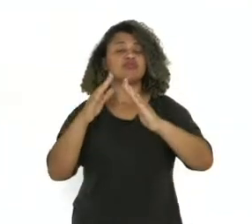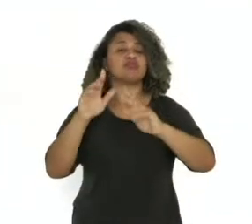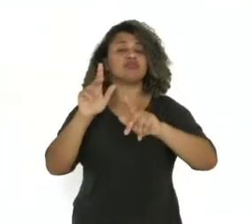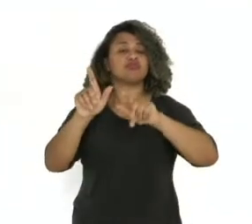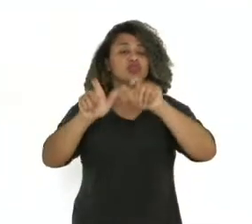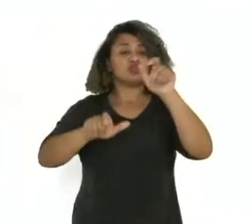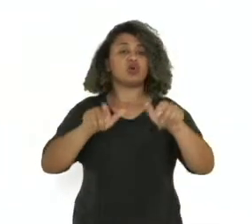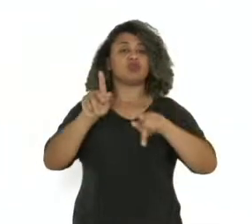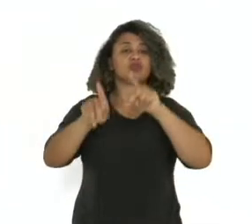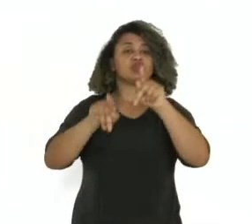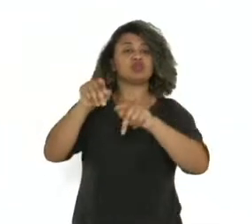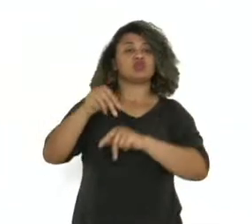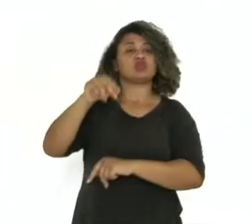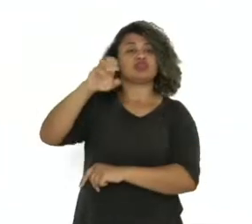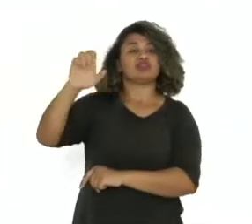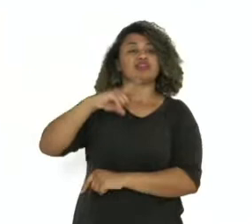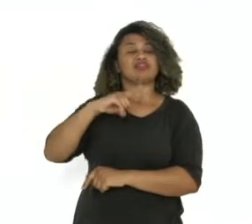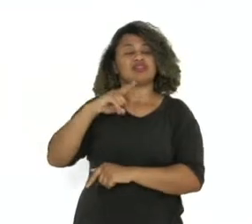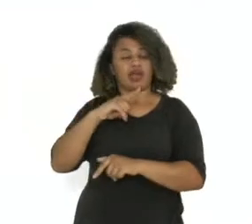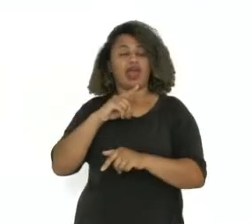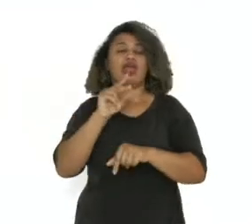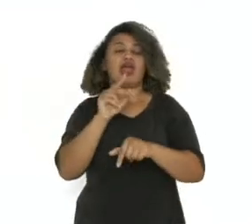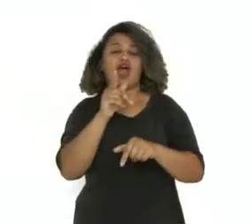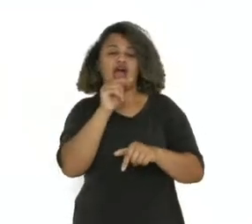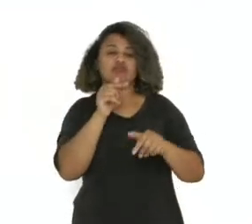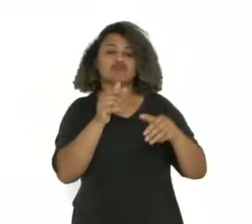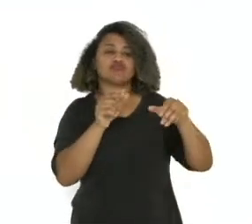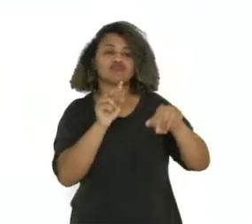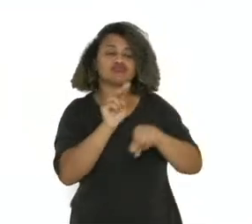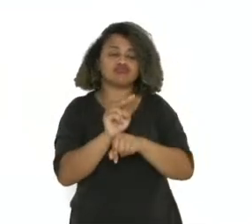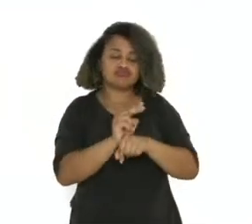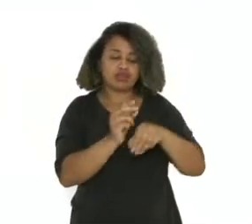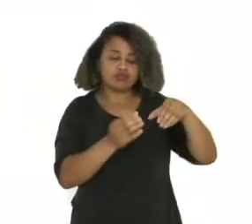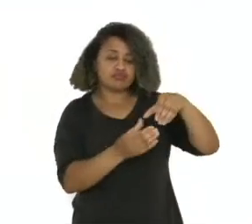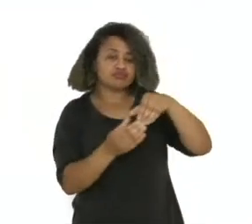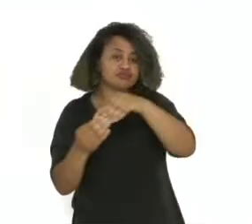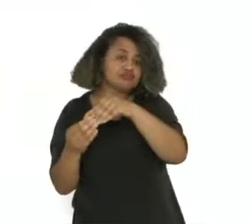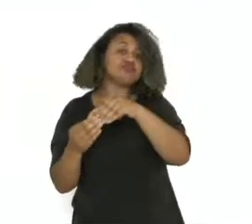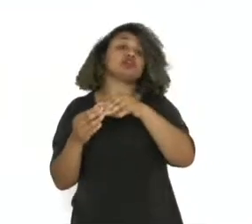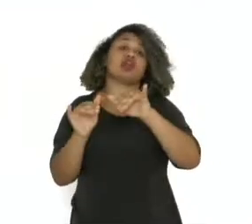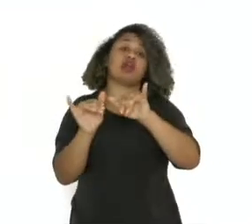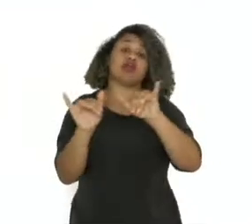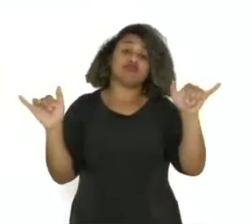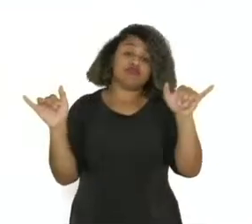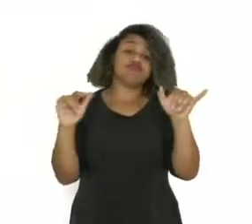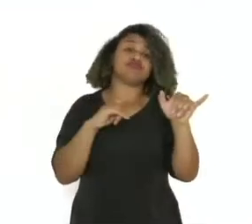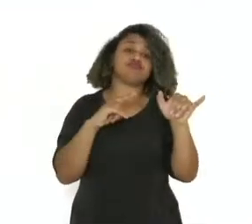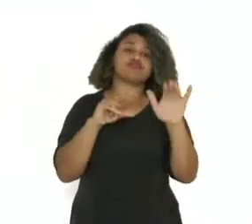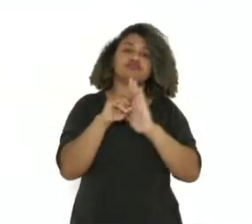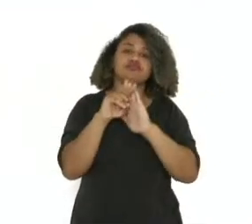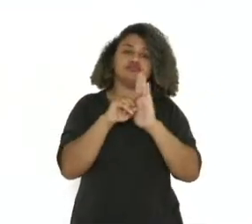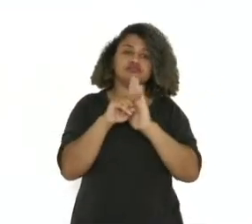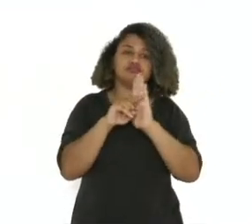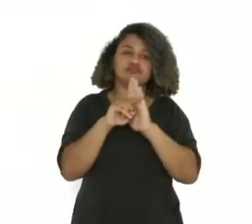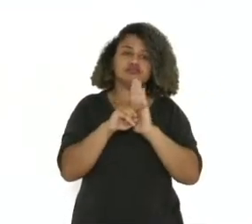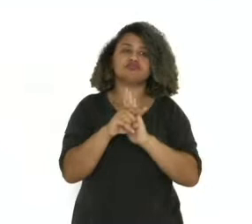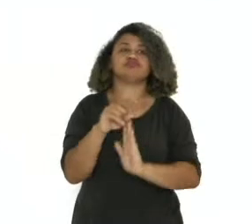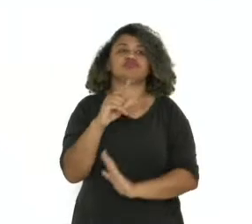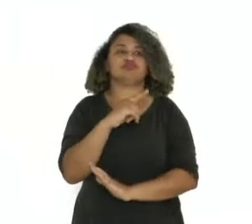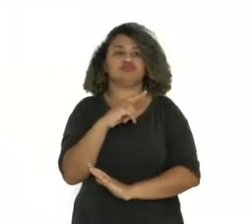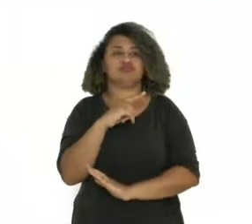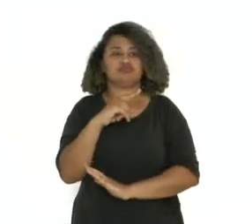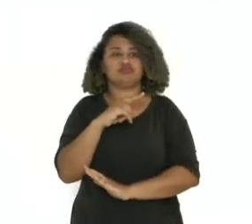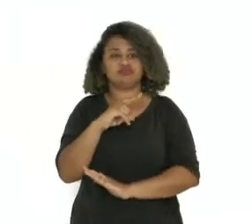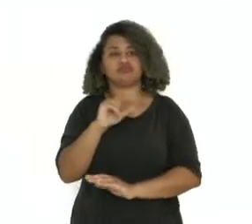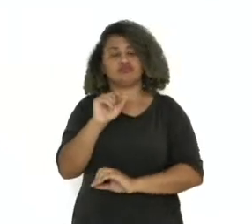possuem esgoto tratado. A Alerta, o Trata Brasil, então, é um estudo feito ali pelo Trata Brasil que mostra